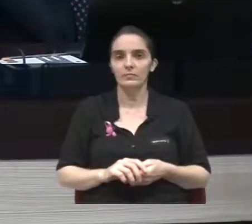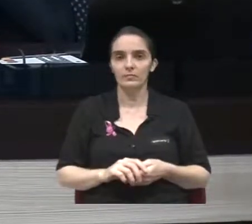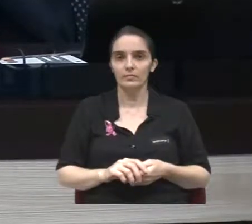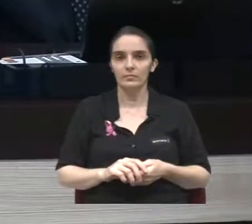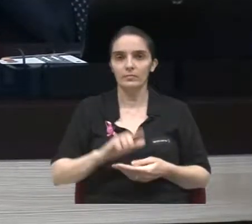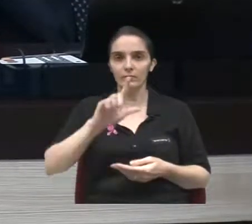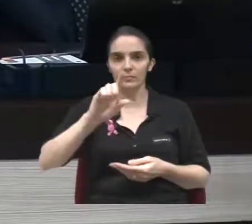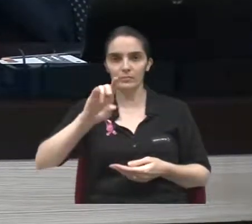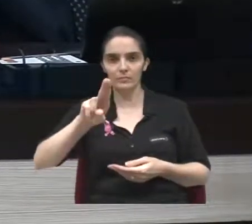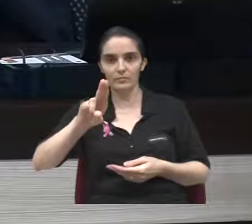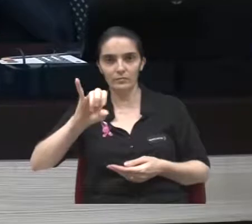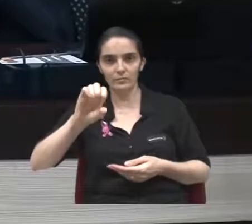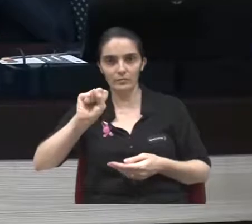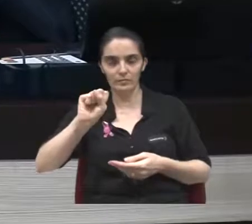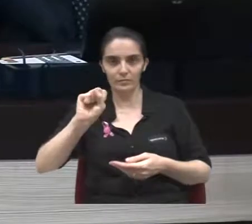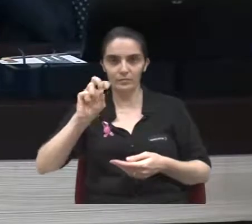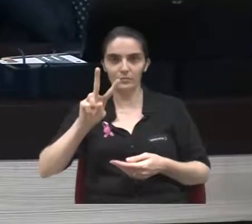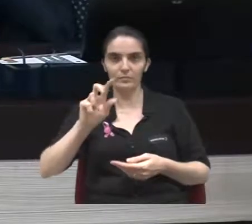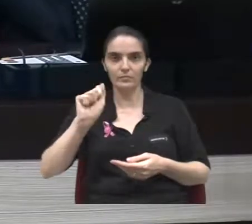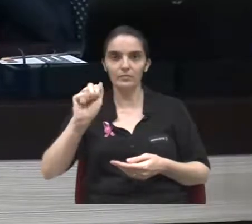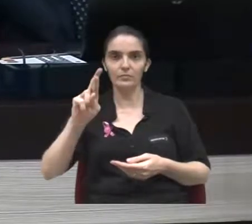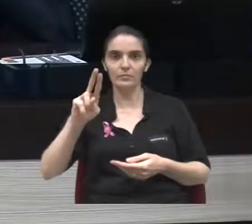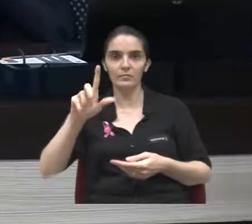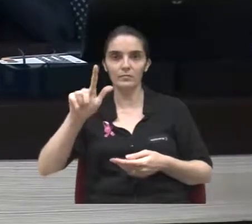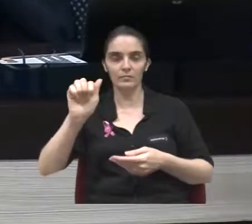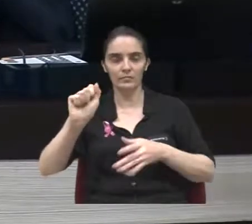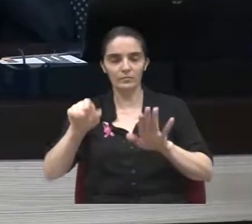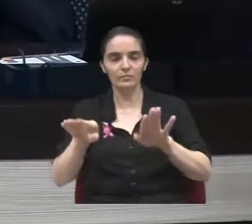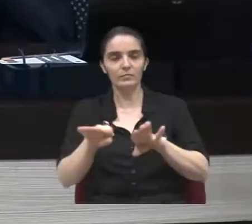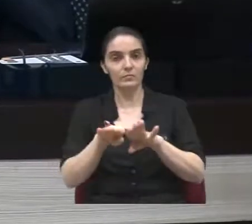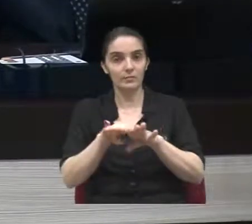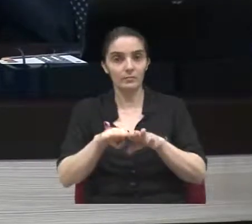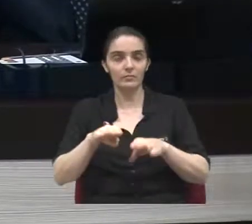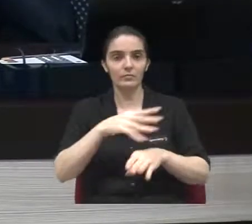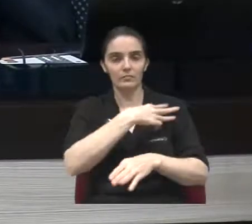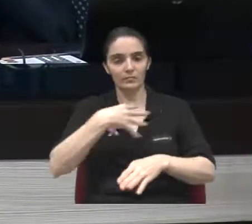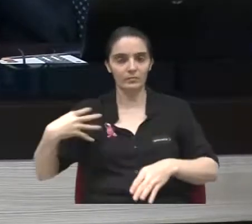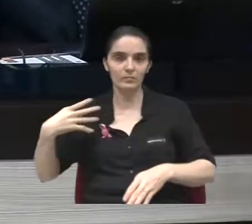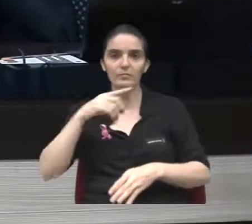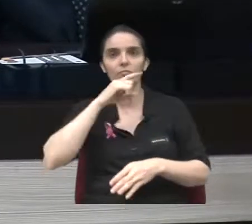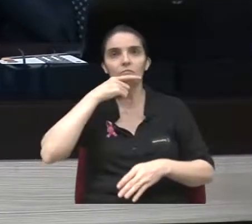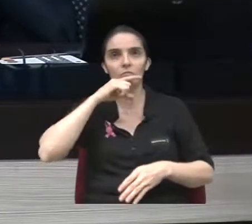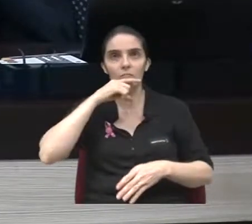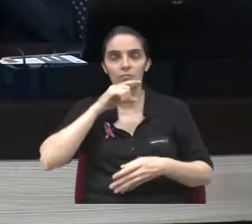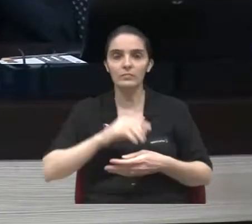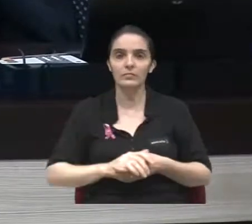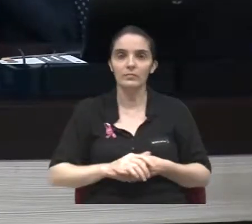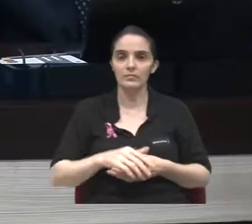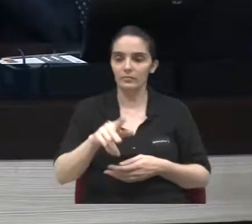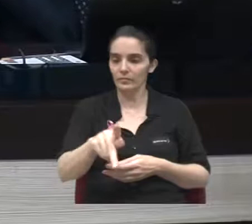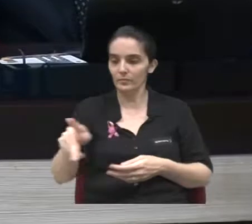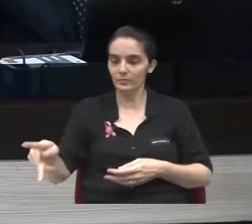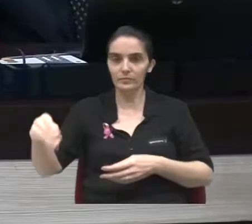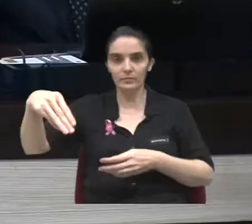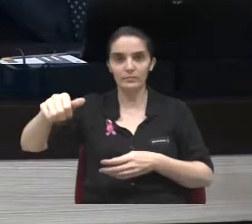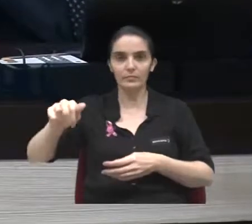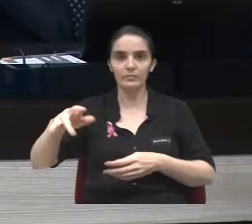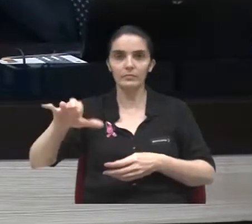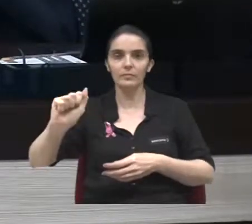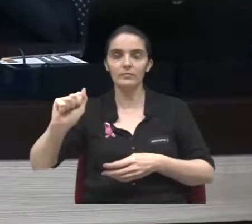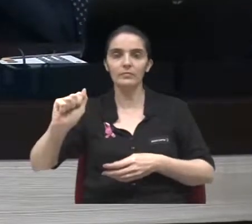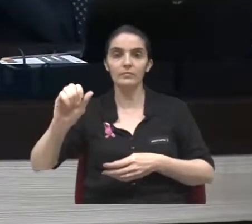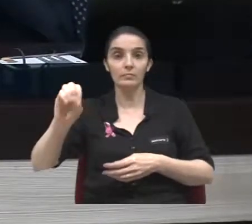Guilherme Sabino Meto, Iracemápolis, ao professor Mário Eduardo Cazão, pelos relevantes